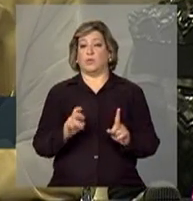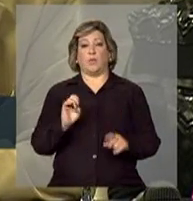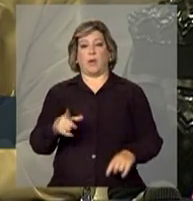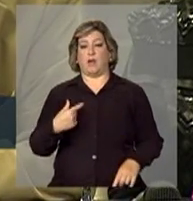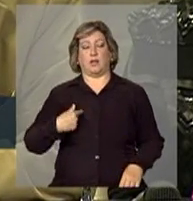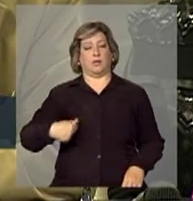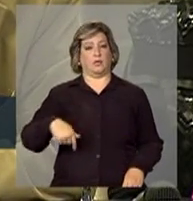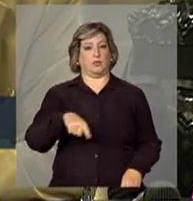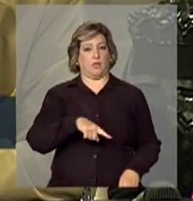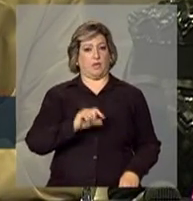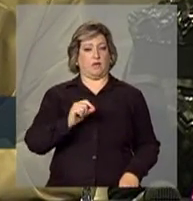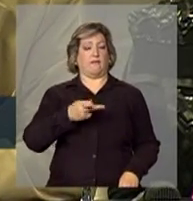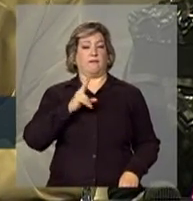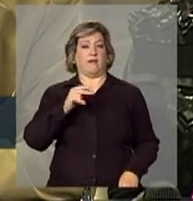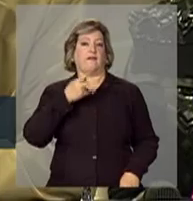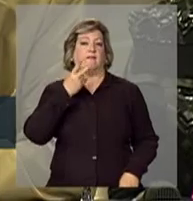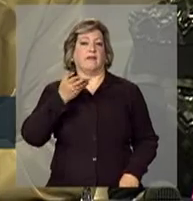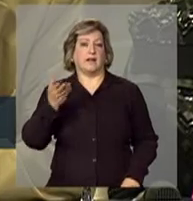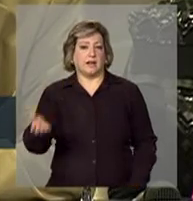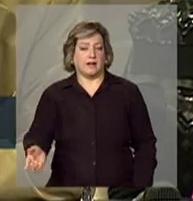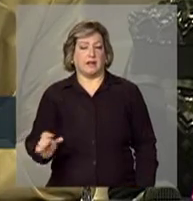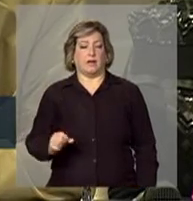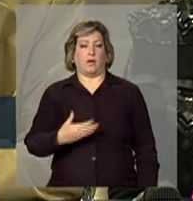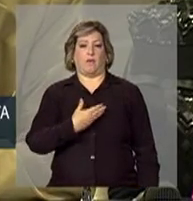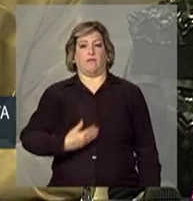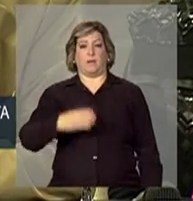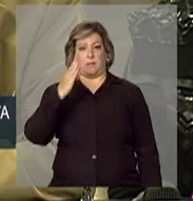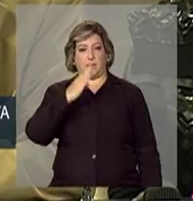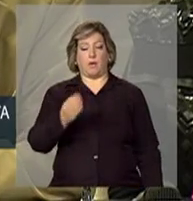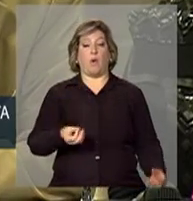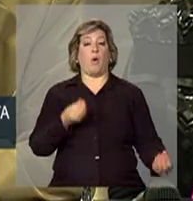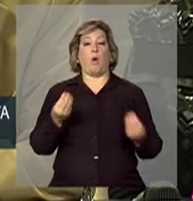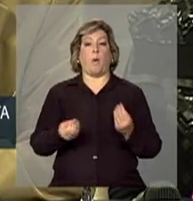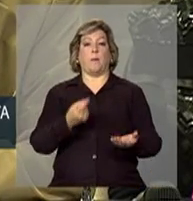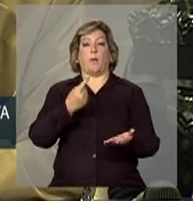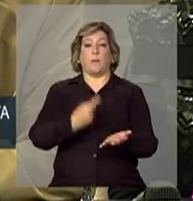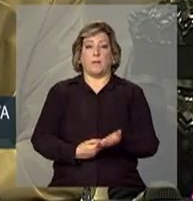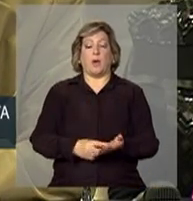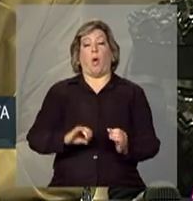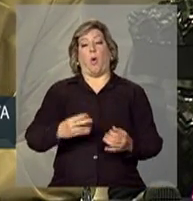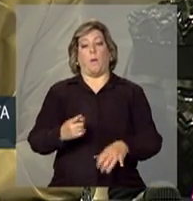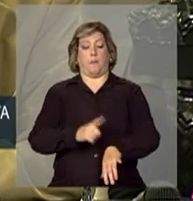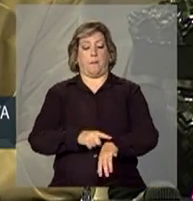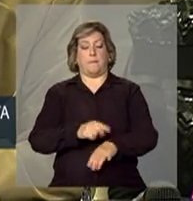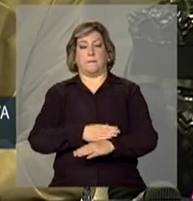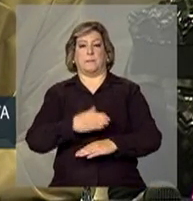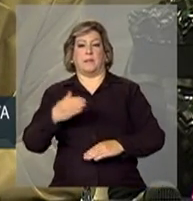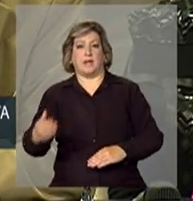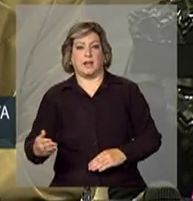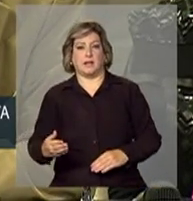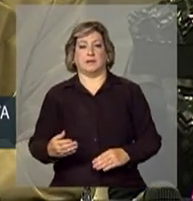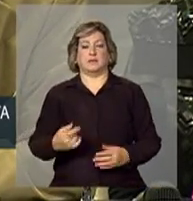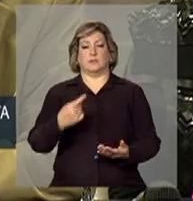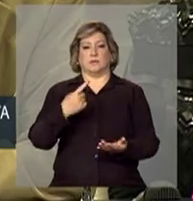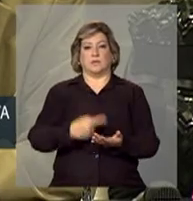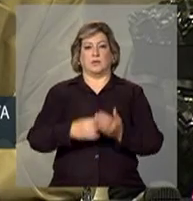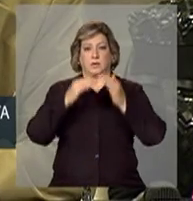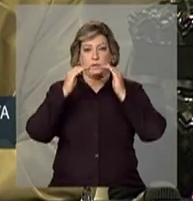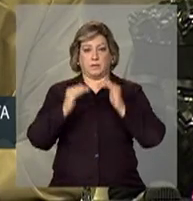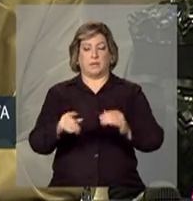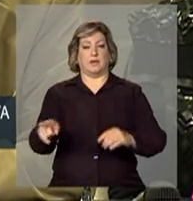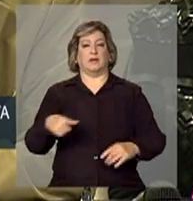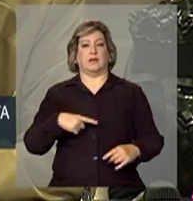Estado brasileiro, ao governo brasileiro, como cumprir, ou em que prazo, ou de que maneira cumprir a sentença sobre o caso Gomes